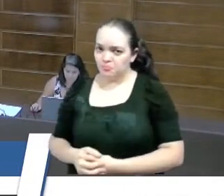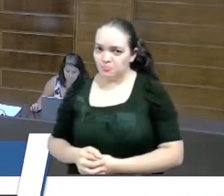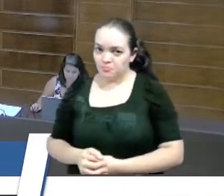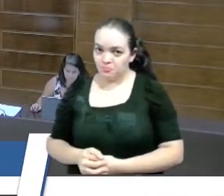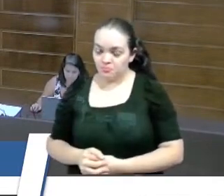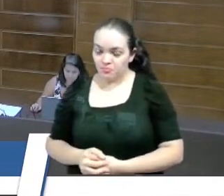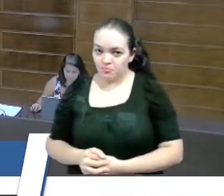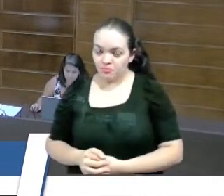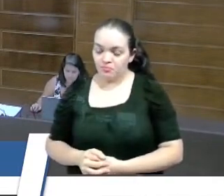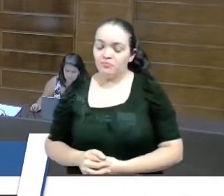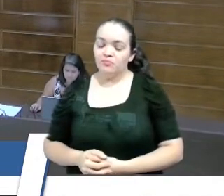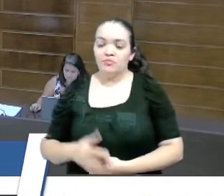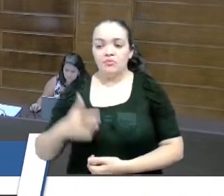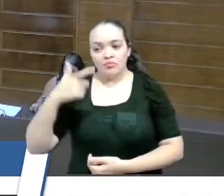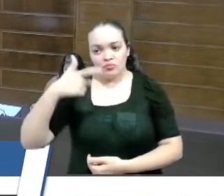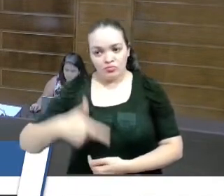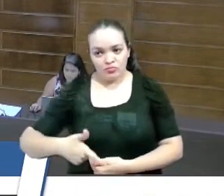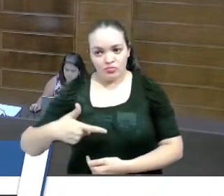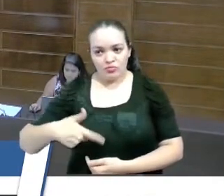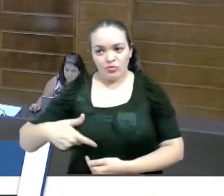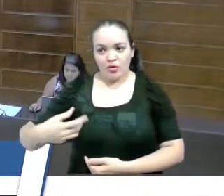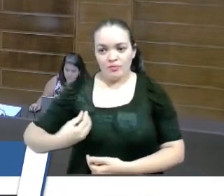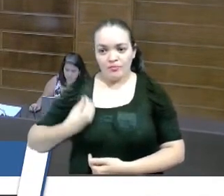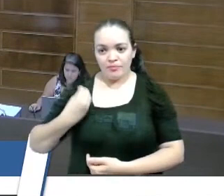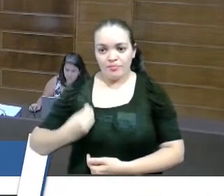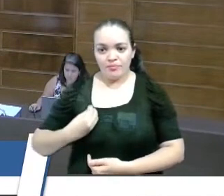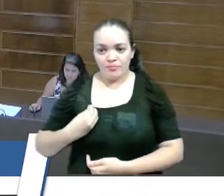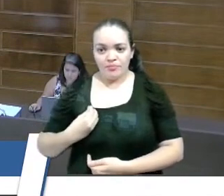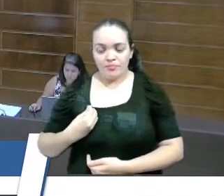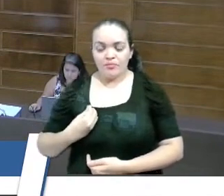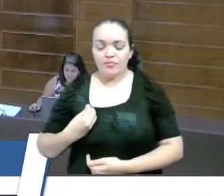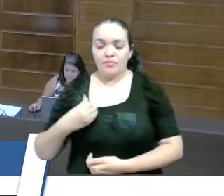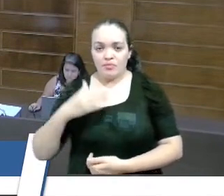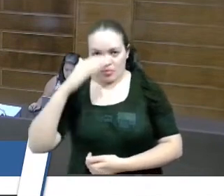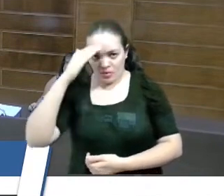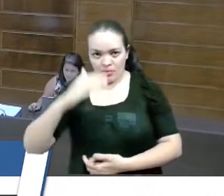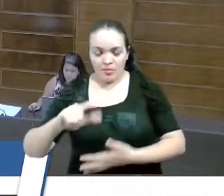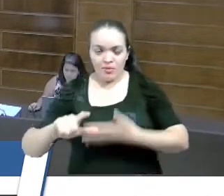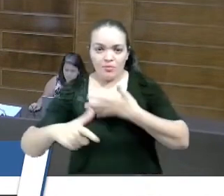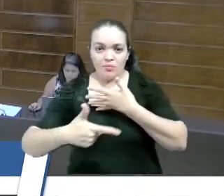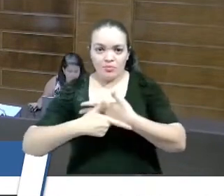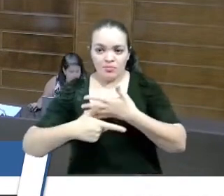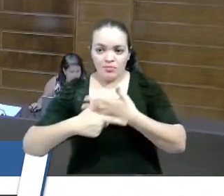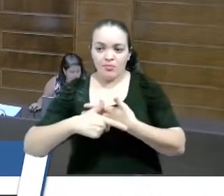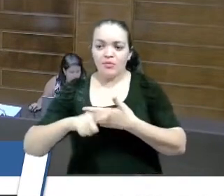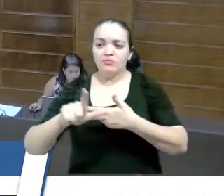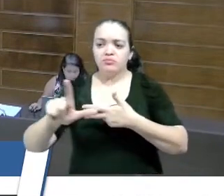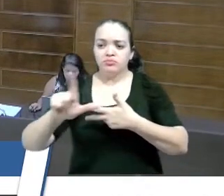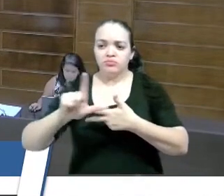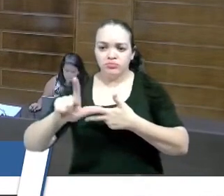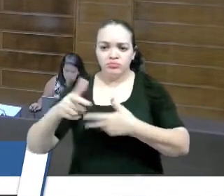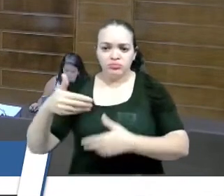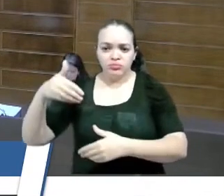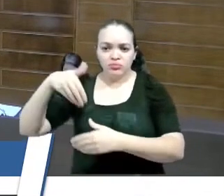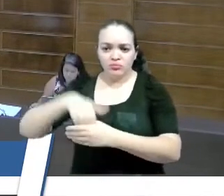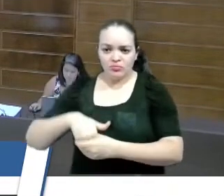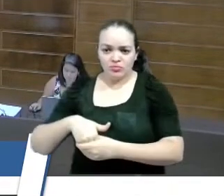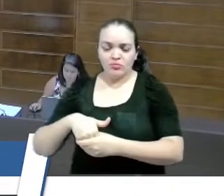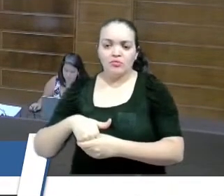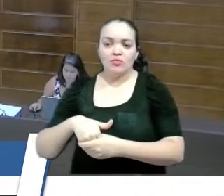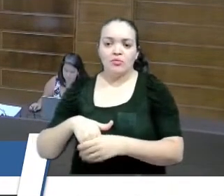mais uma vez estamos aqui cumprindo a função legislativa de votar a peça orçamentária para